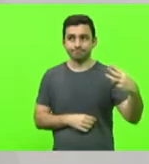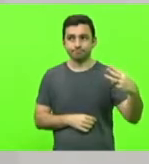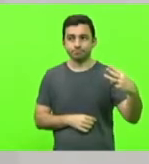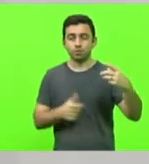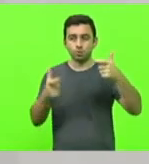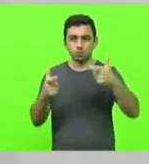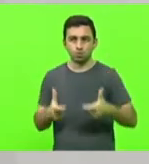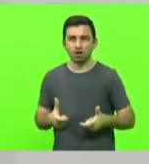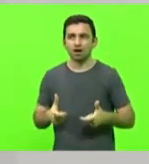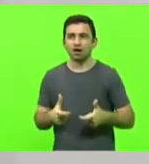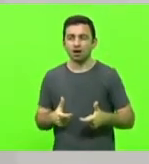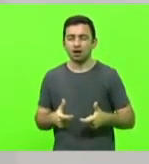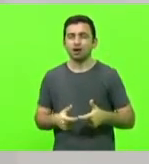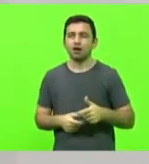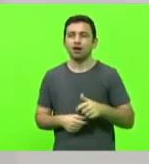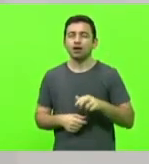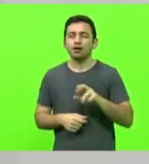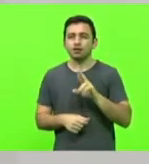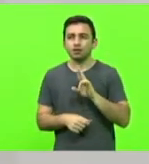Sul, chamado